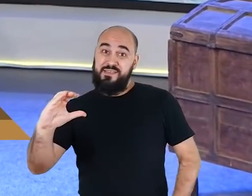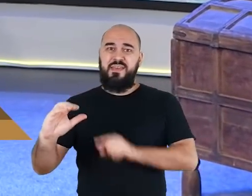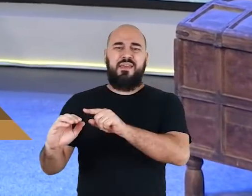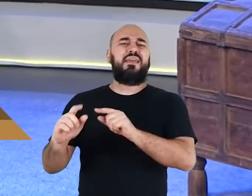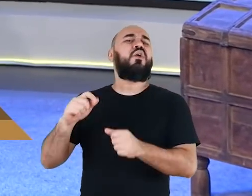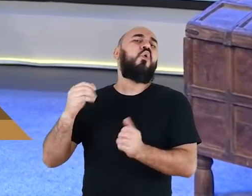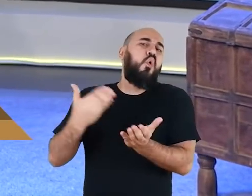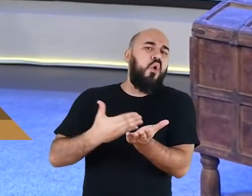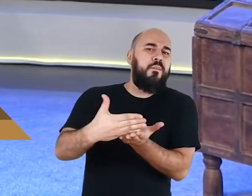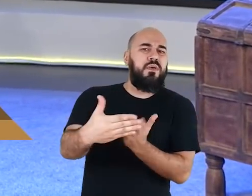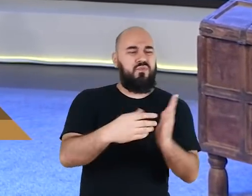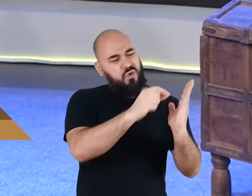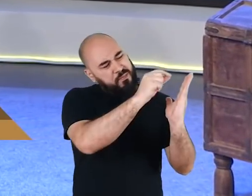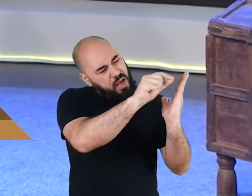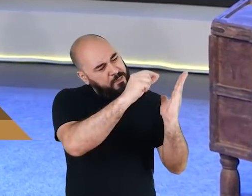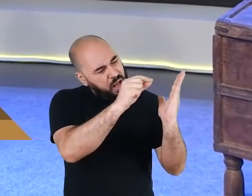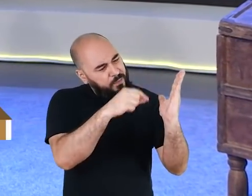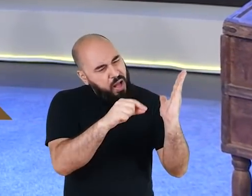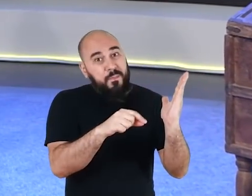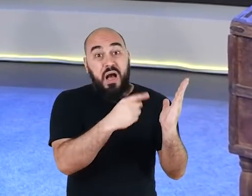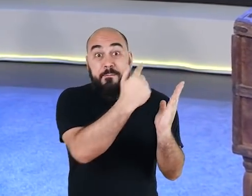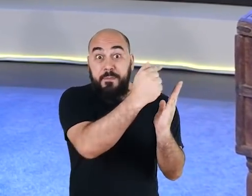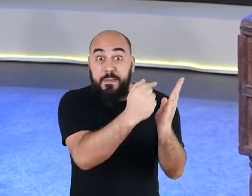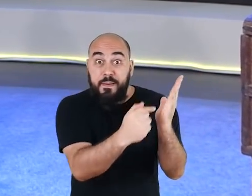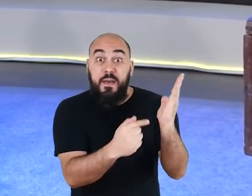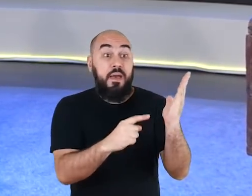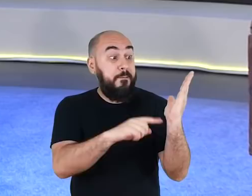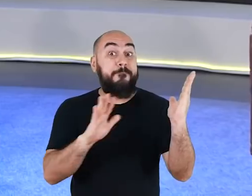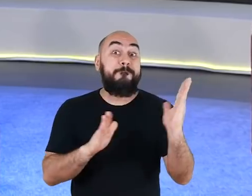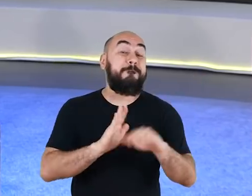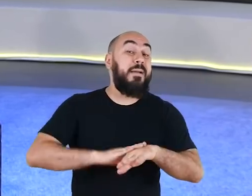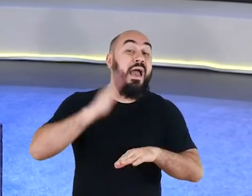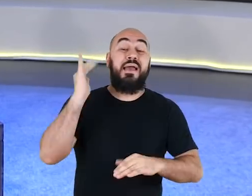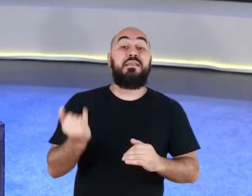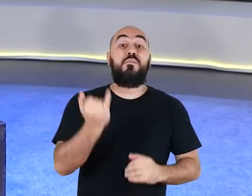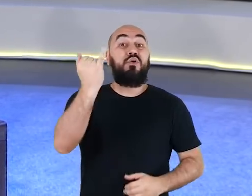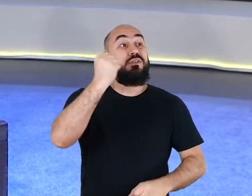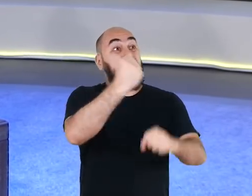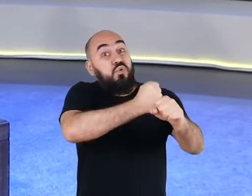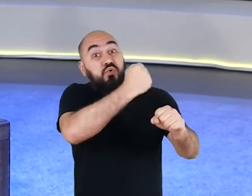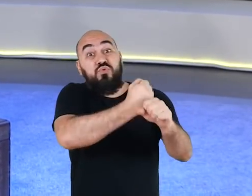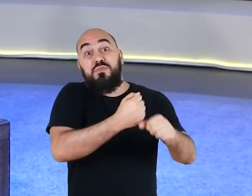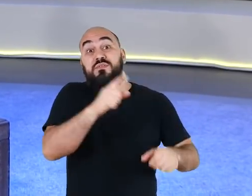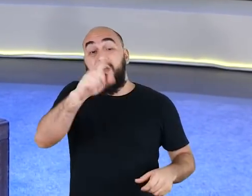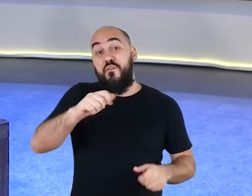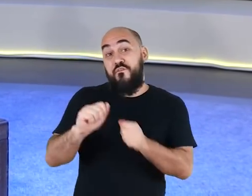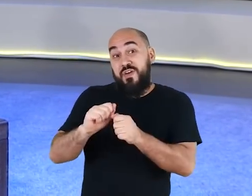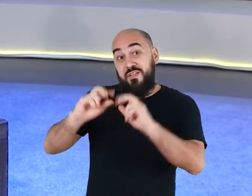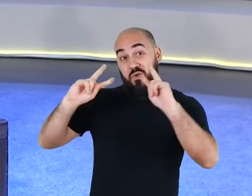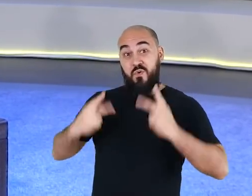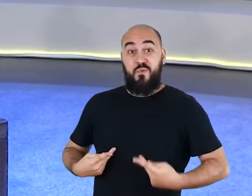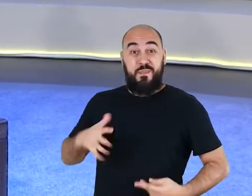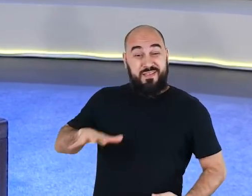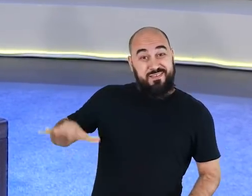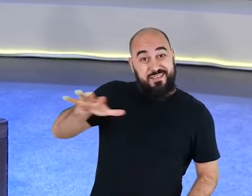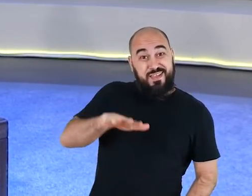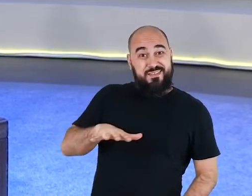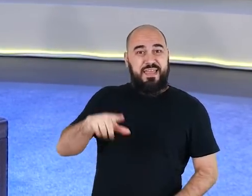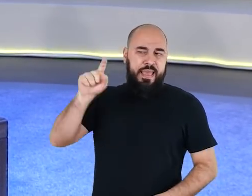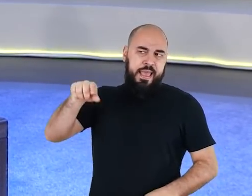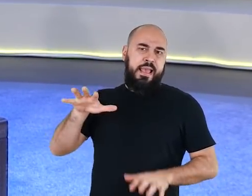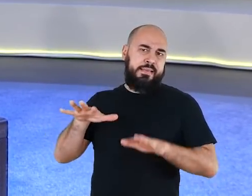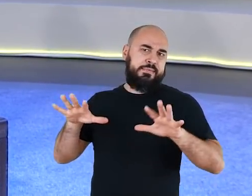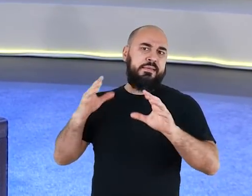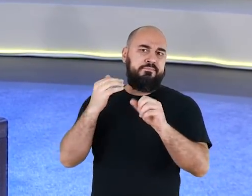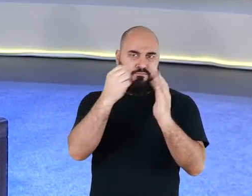importantes obras erguidas pela ação humana. Elas então foram definidas como as 7 maravilhas do mundo antigo. E